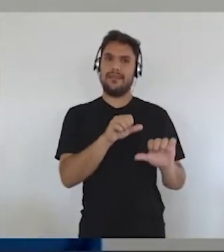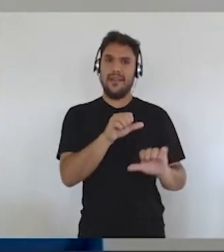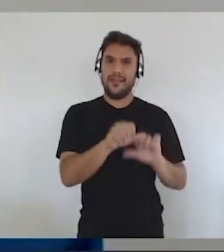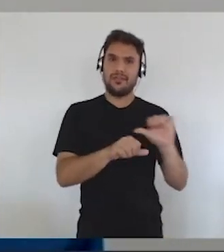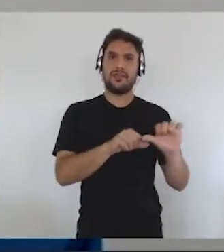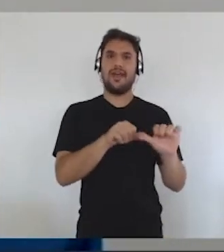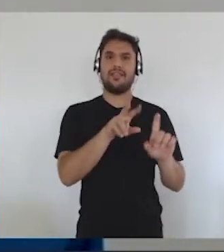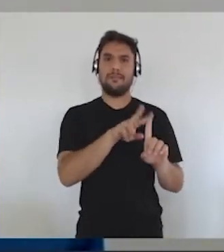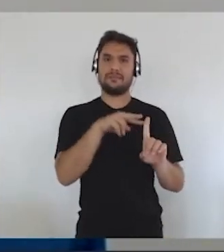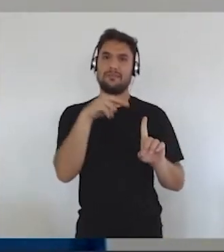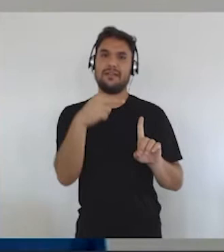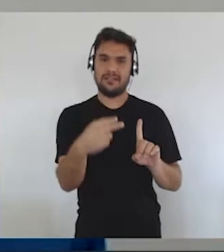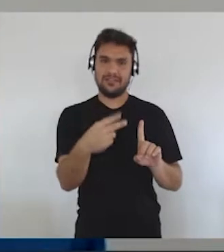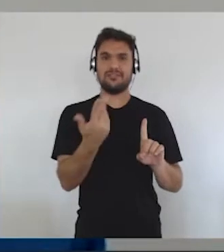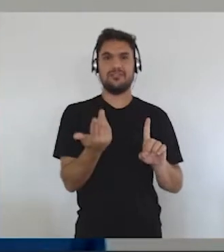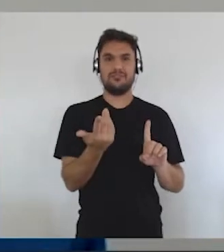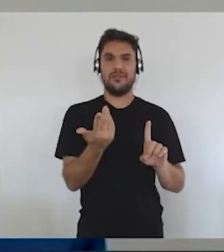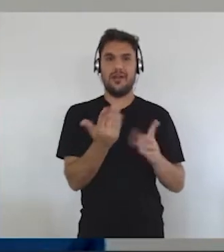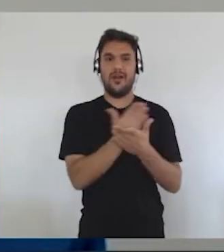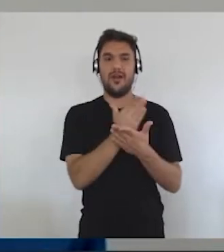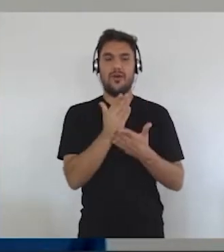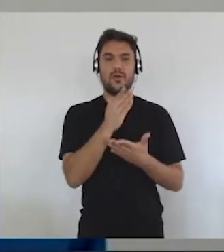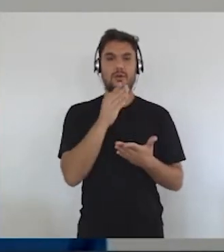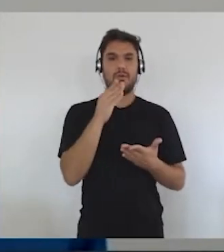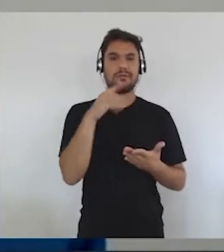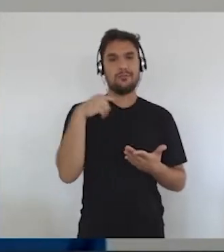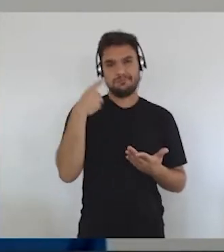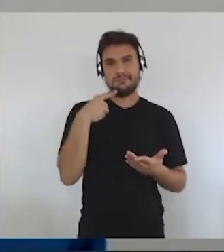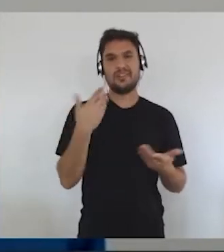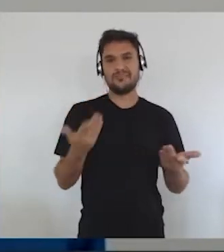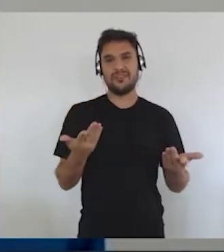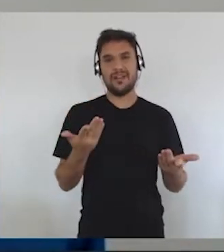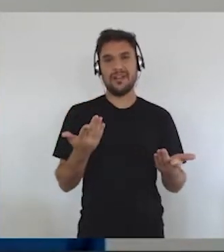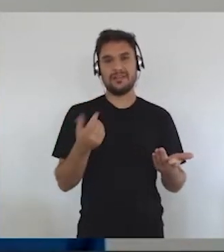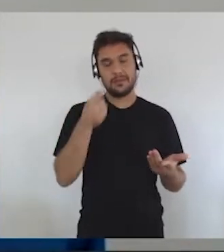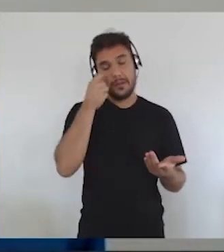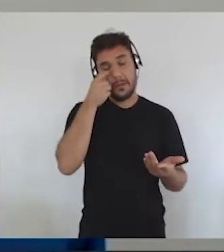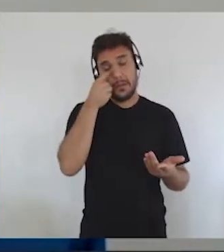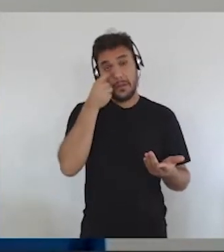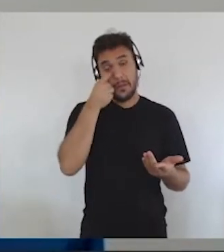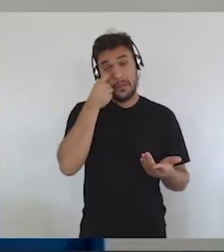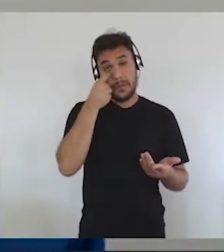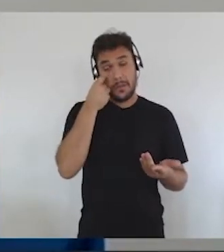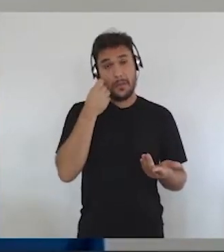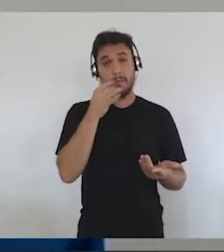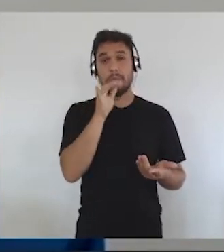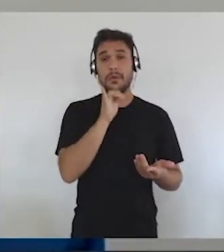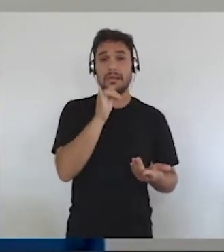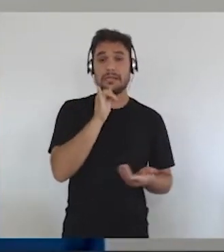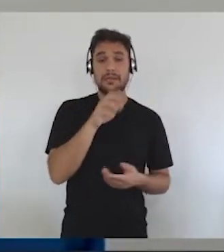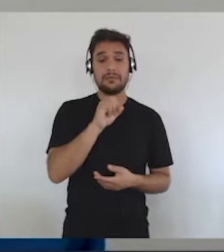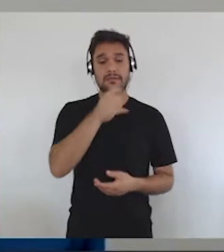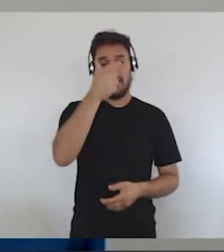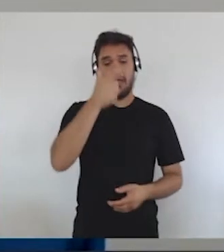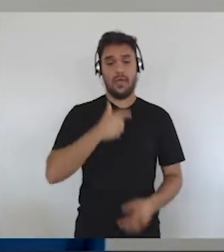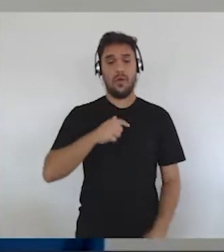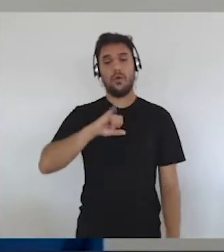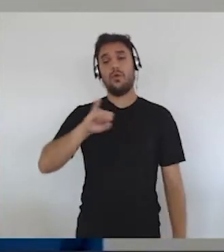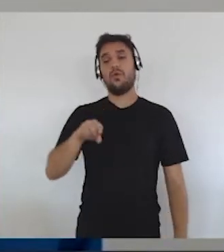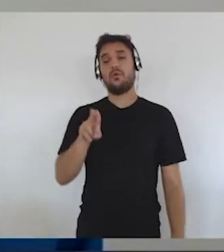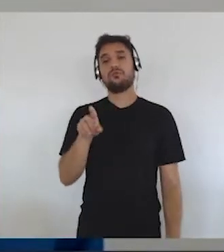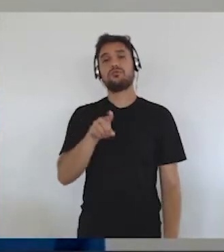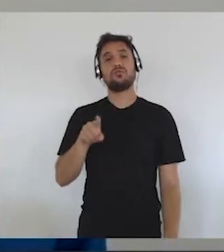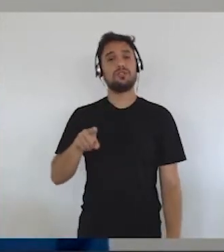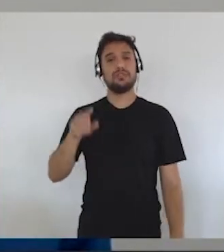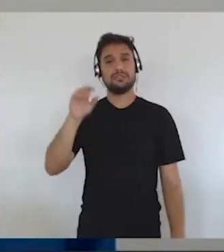na prática por magistrados, né? Pensem se, na condição de magistrado, você tivesse